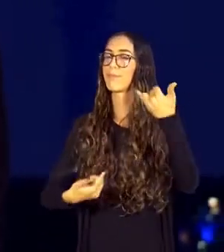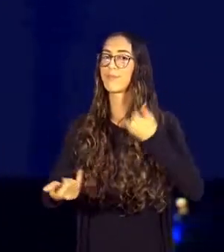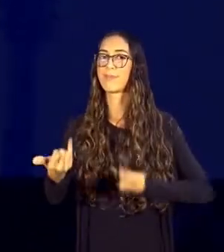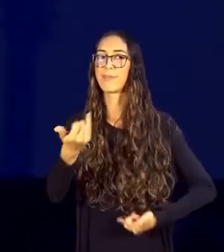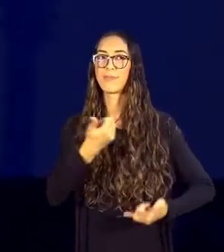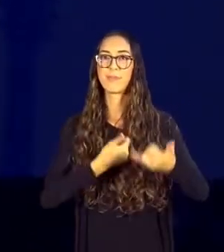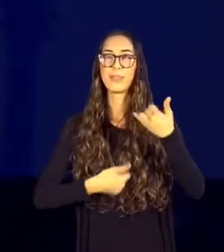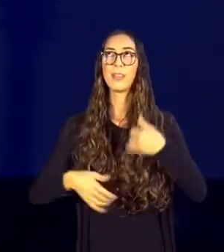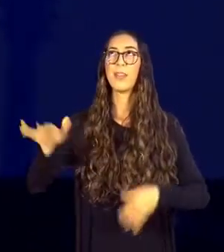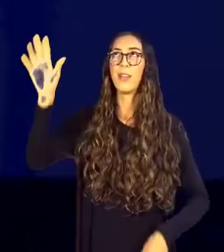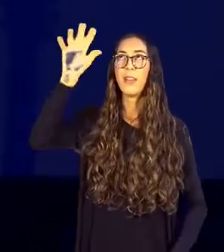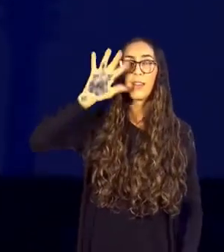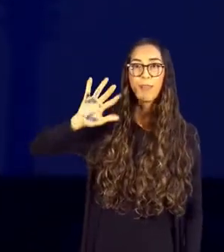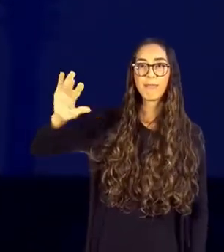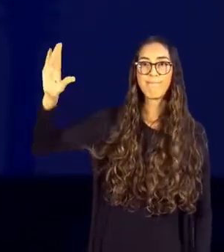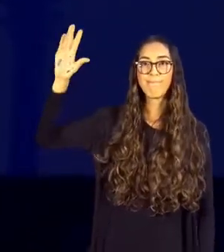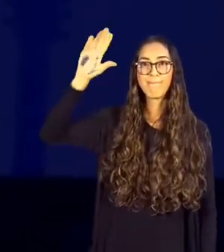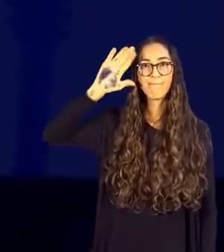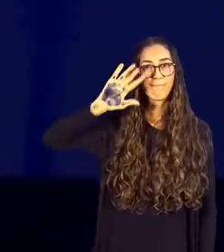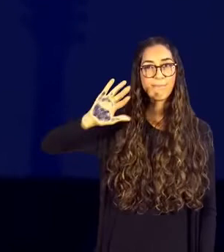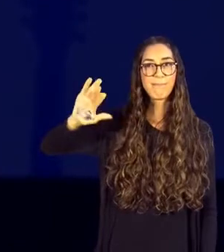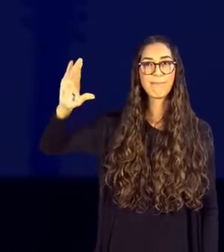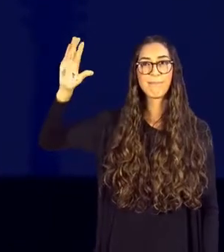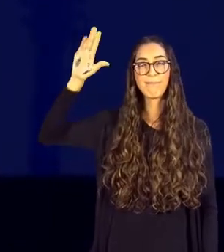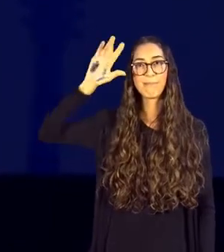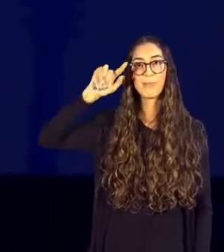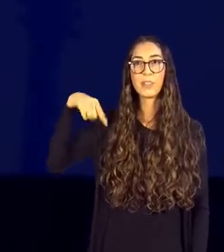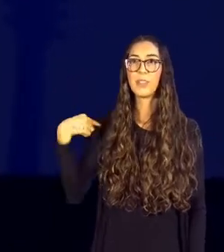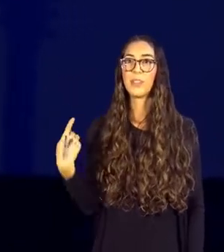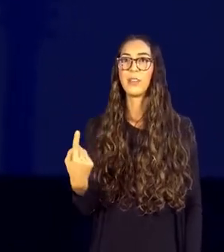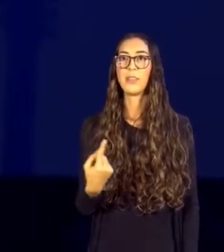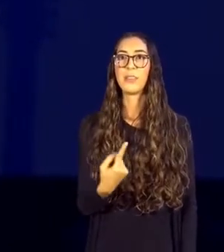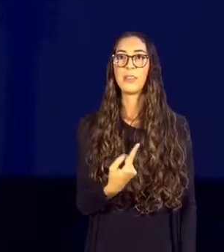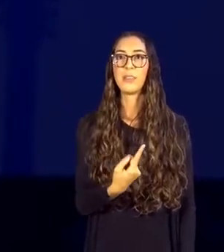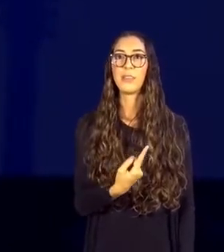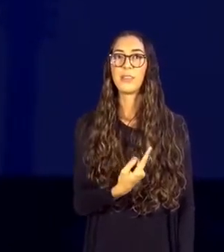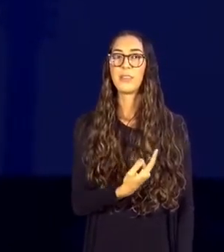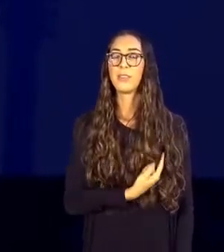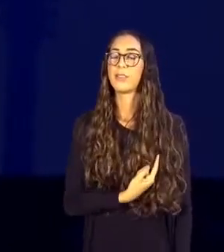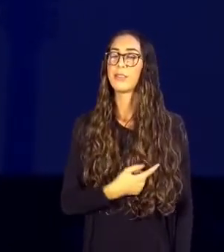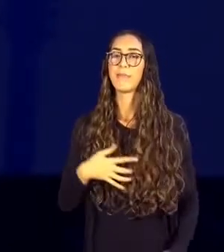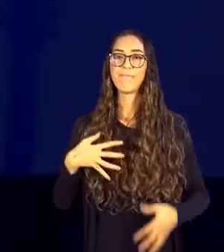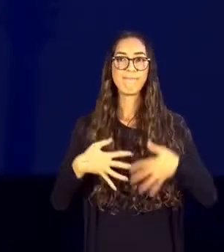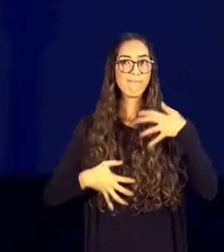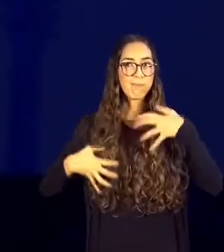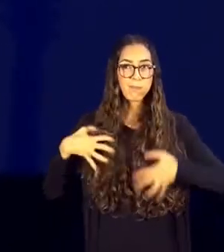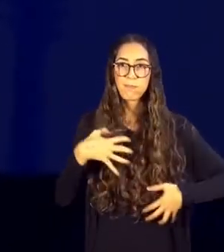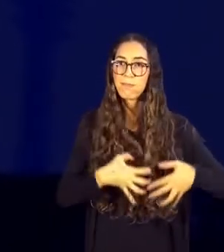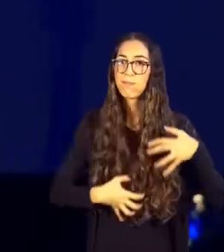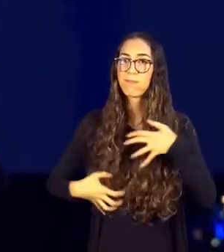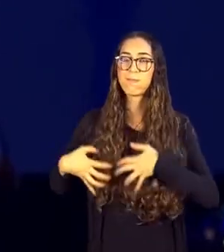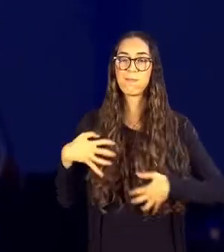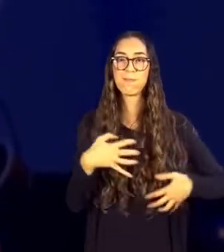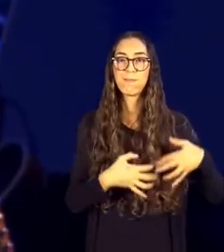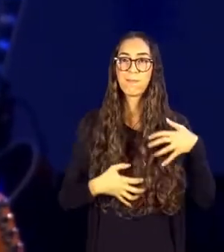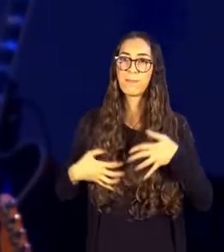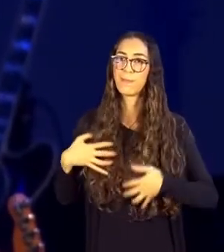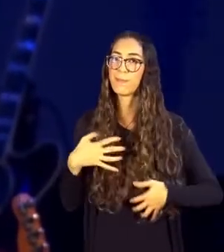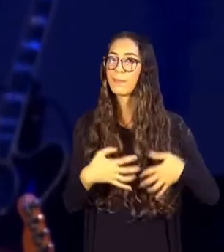pensamentos que vêm na nossa cabeça, a gente vai estar fadado a como esse homem que tirou a sua